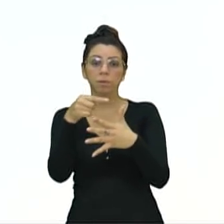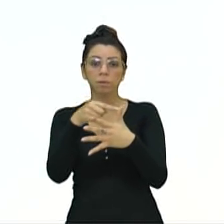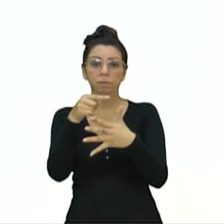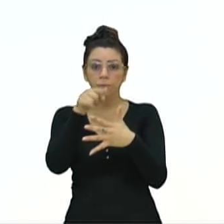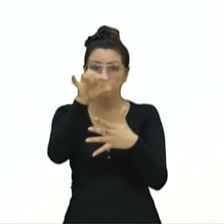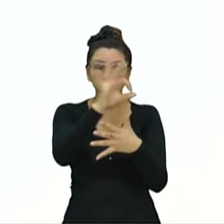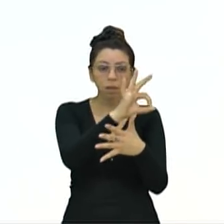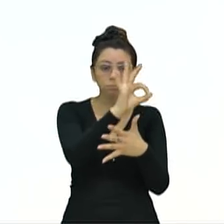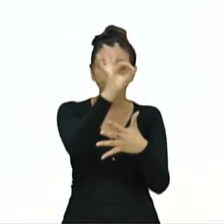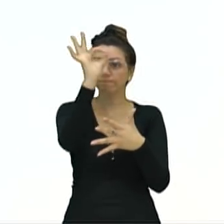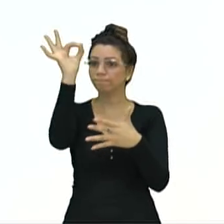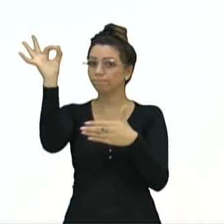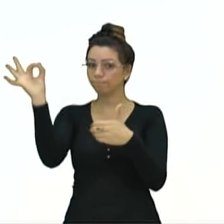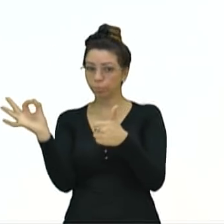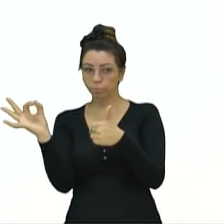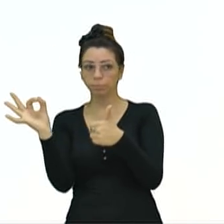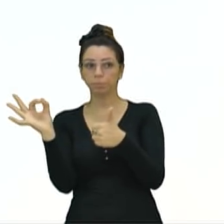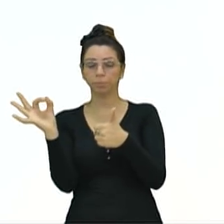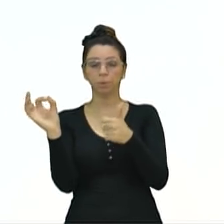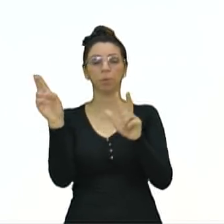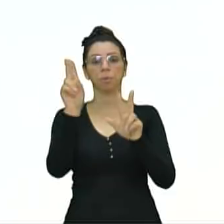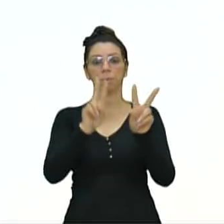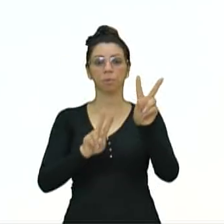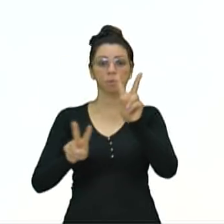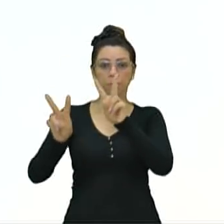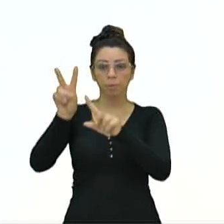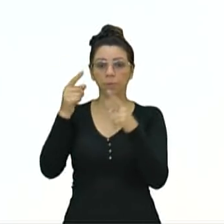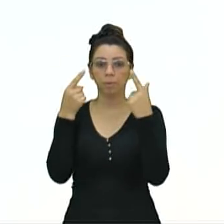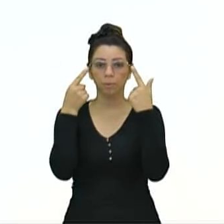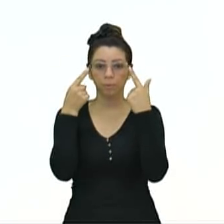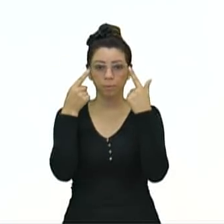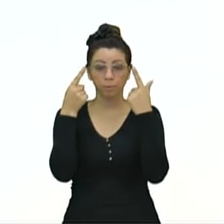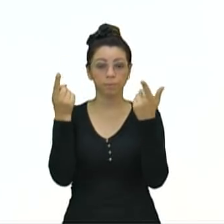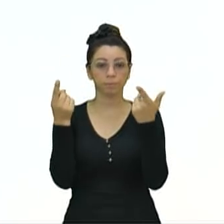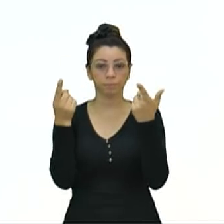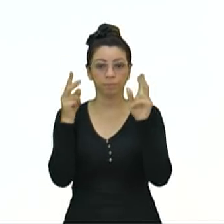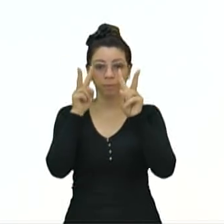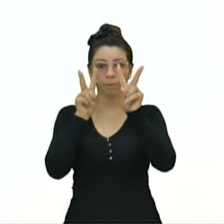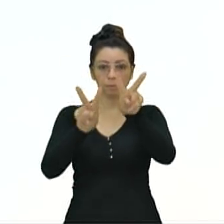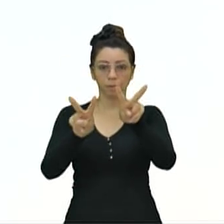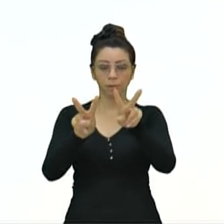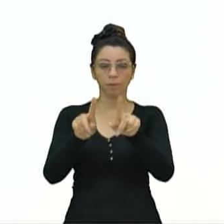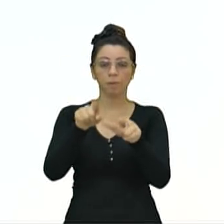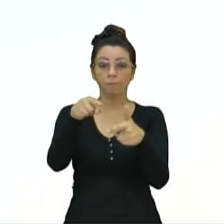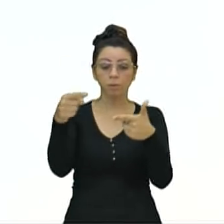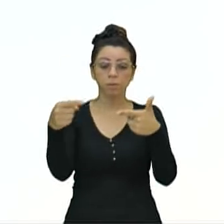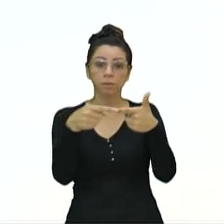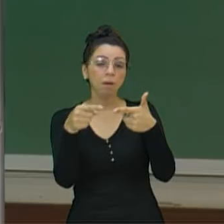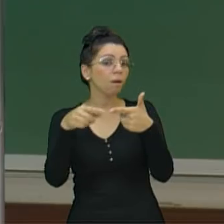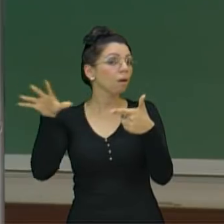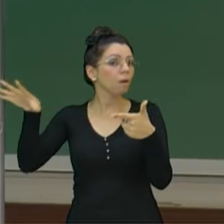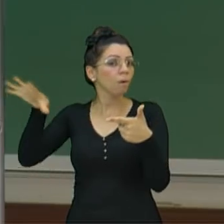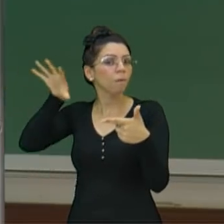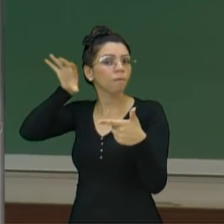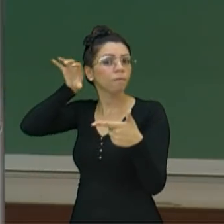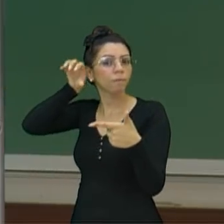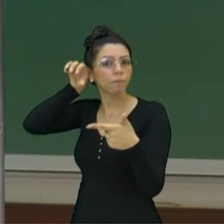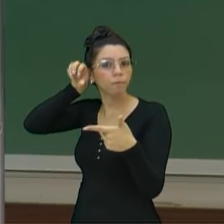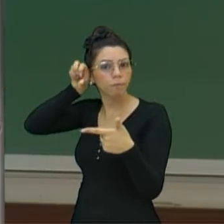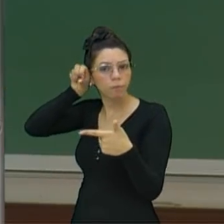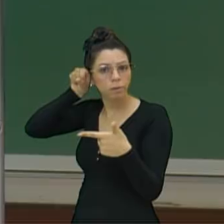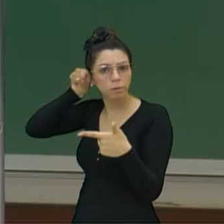assistindo a minha aula, está utilizando os olhos, visão. Você está me ouvindo falar, você